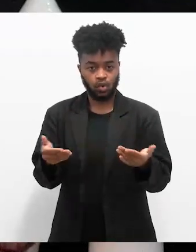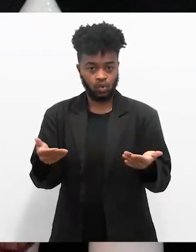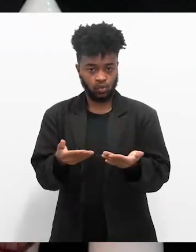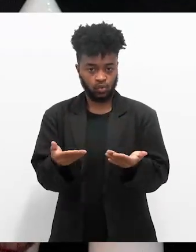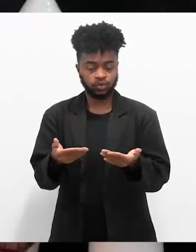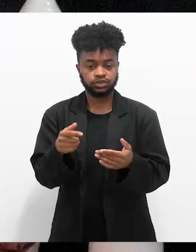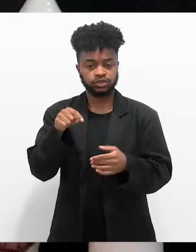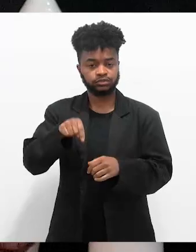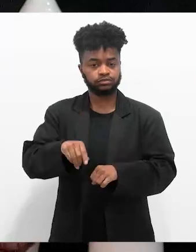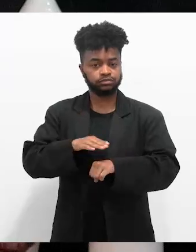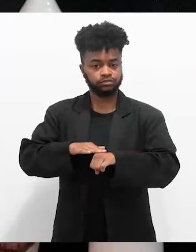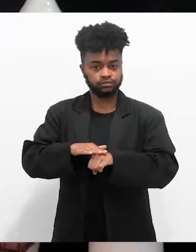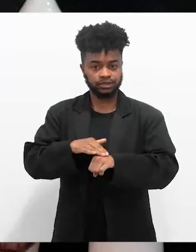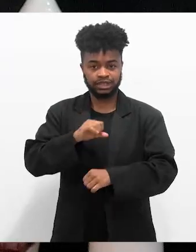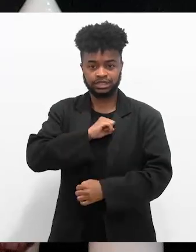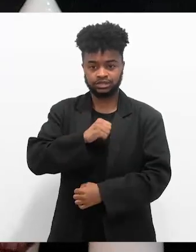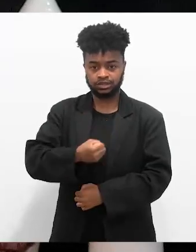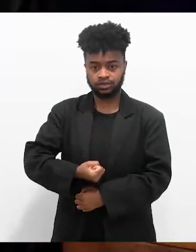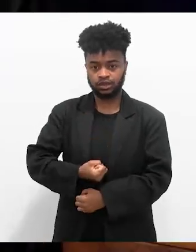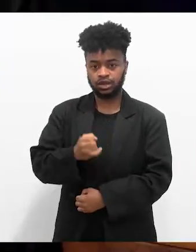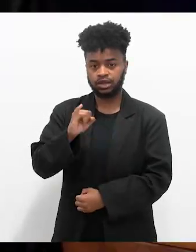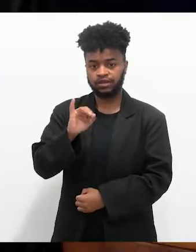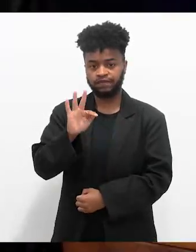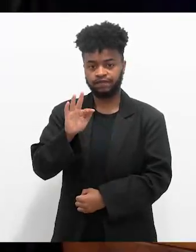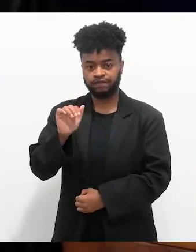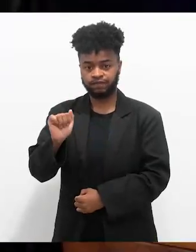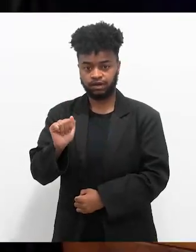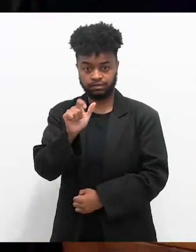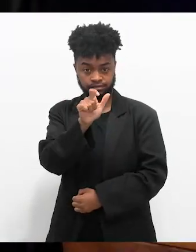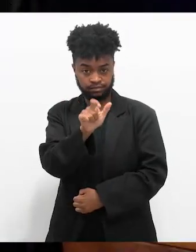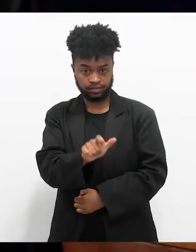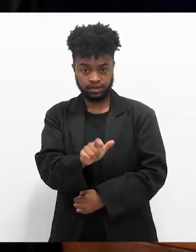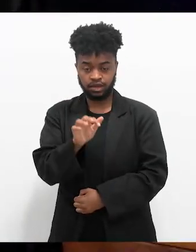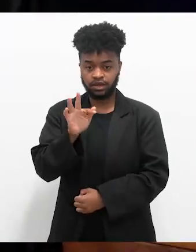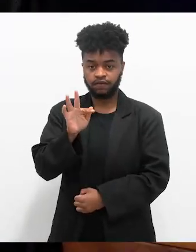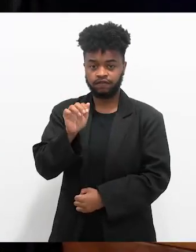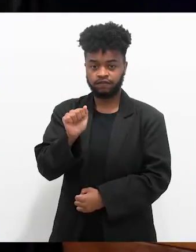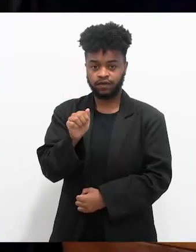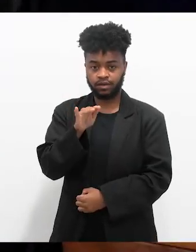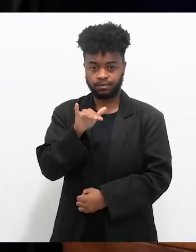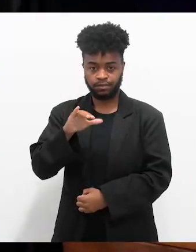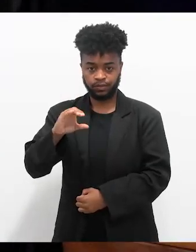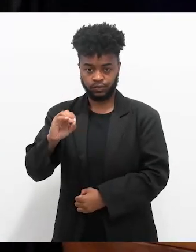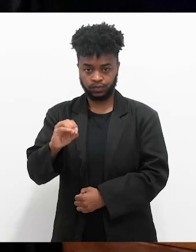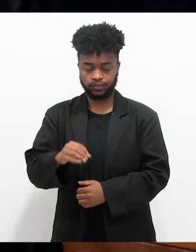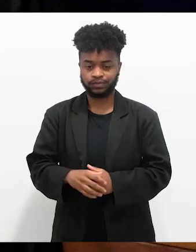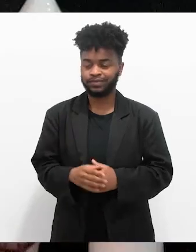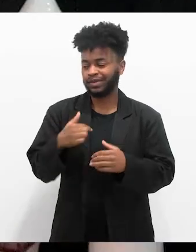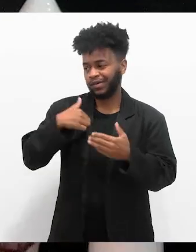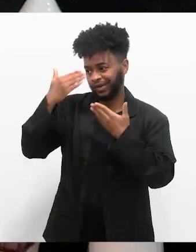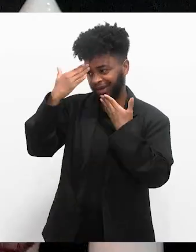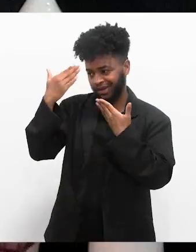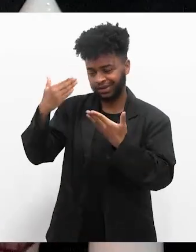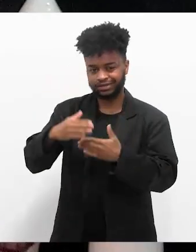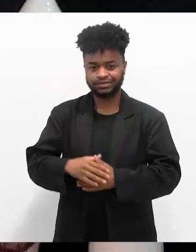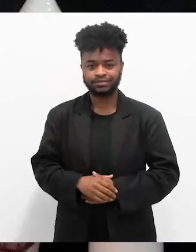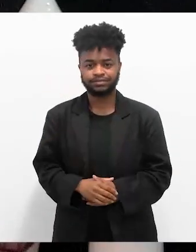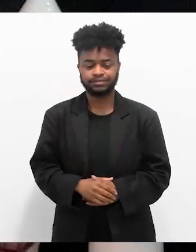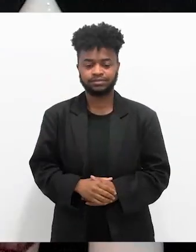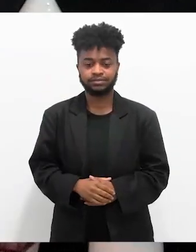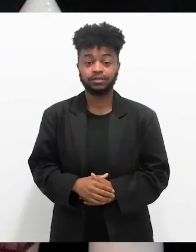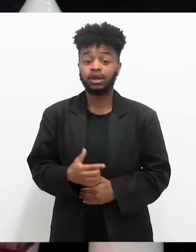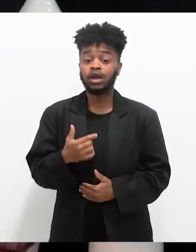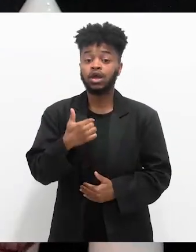o sacerdote de Ifá, Fábio Soares. Obrigada, Fábio. Eu que agradeço, Luzia. Queria conversar,